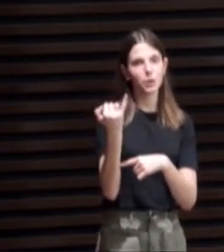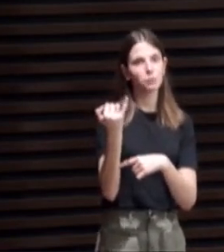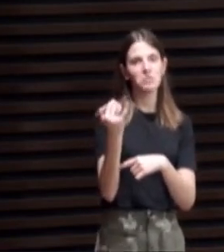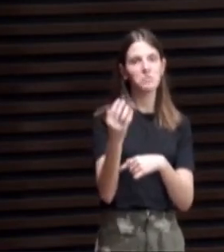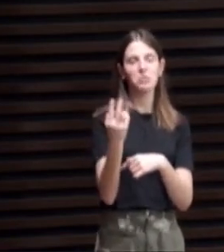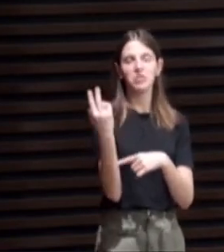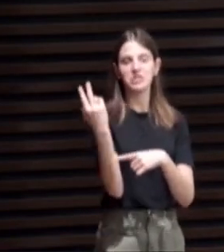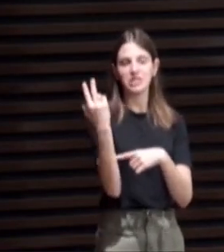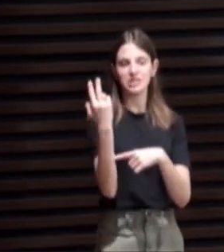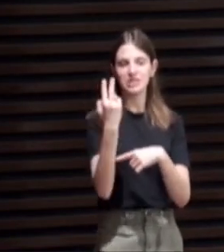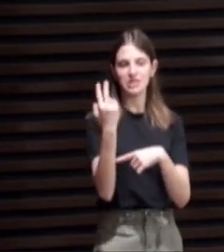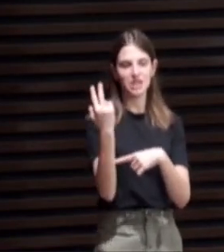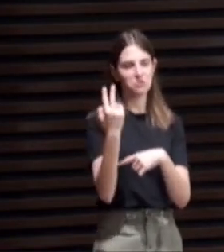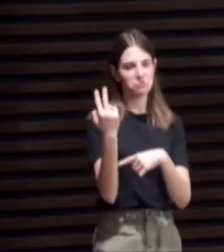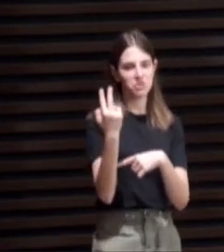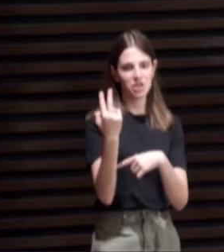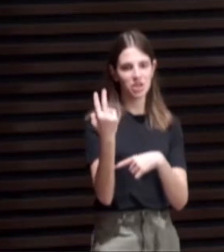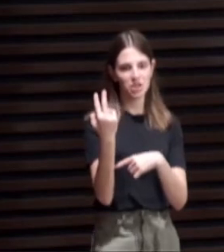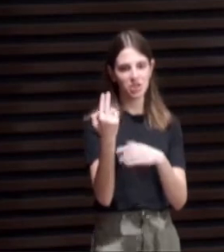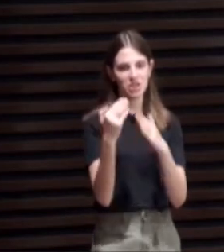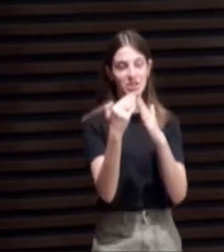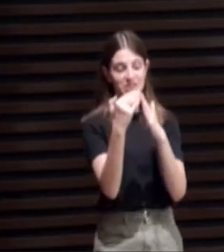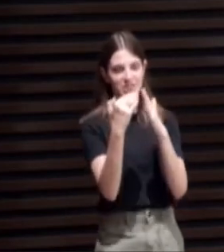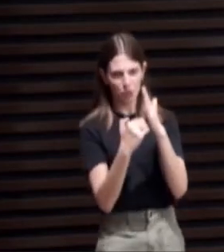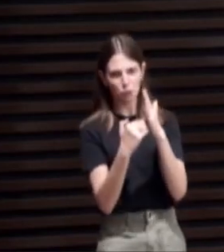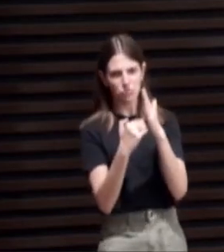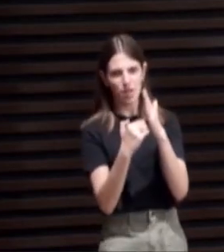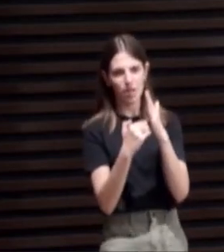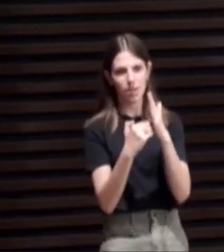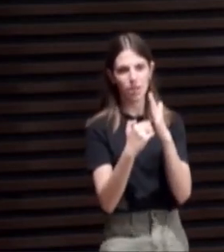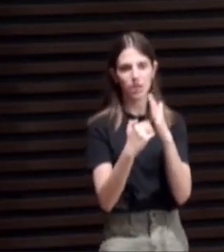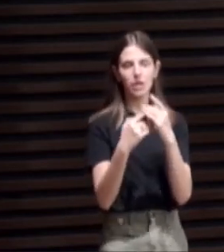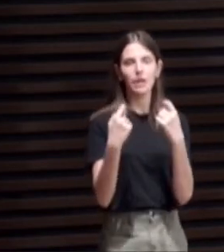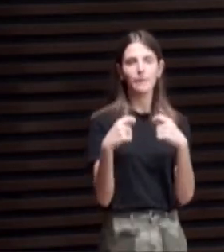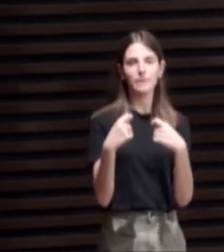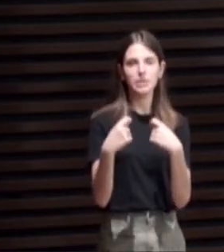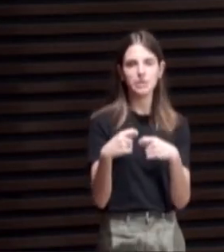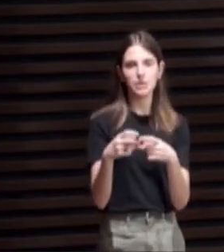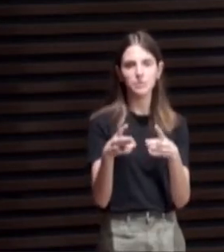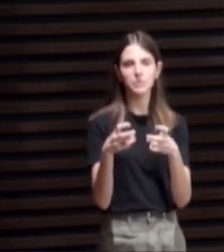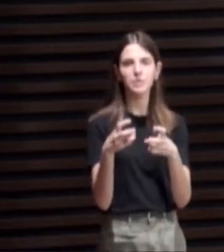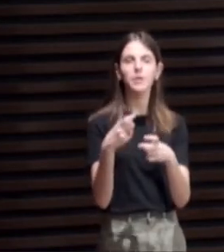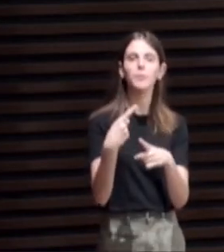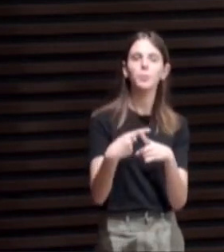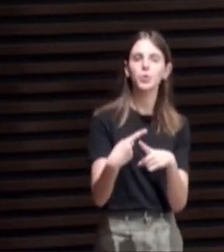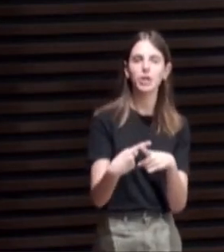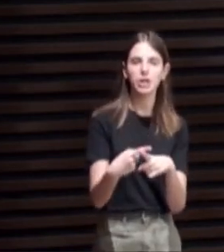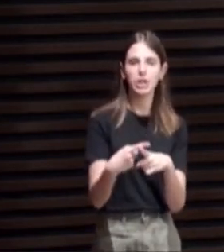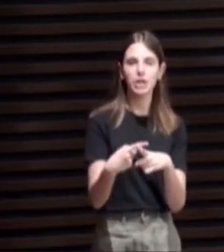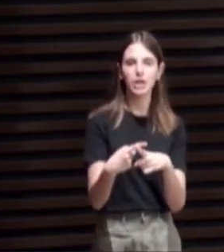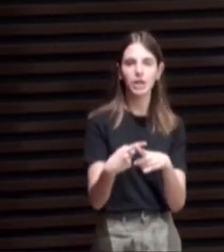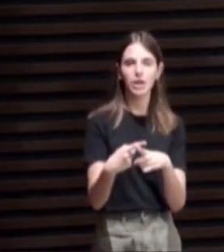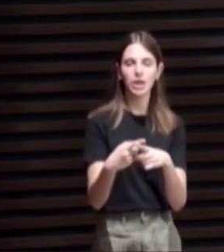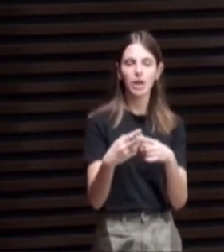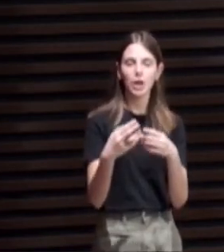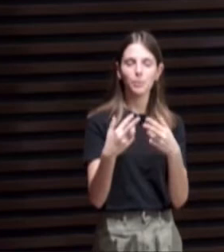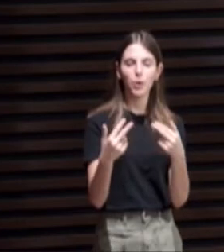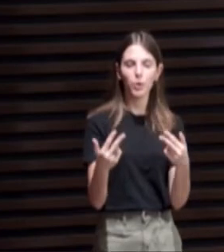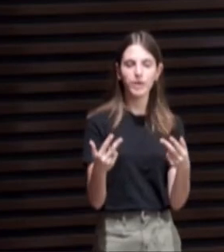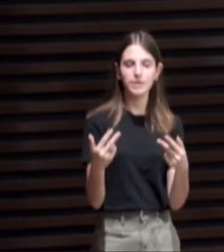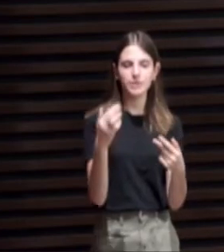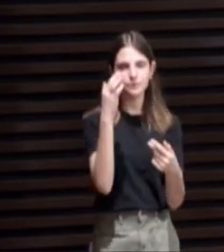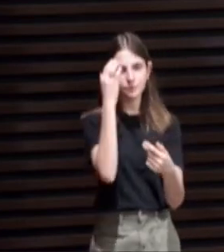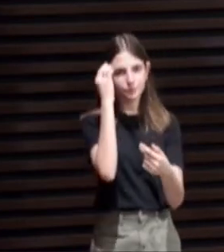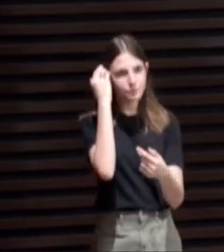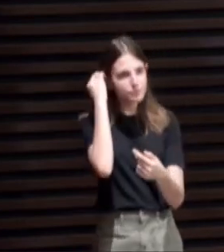secundária. E aqui eu preciso fazer essa distinção, porque senão ela fica vendida.